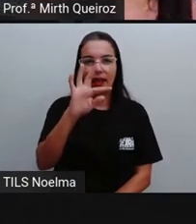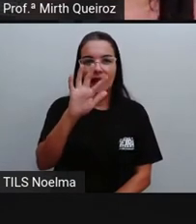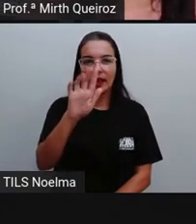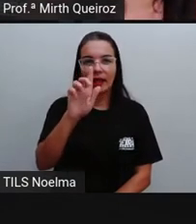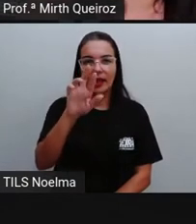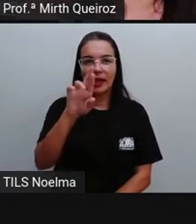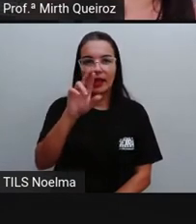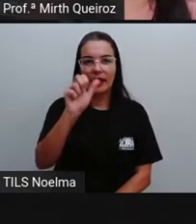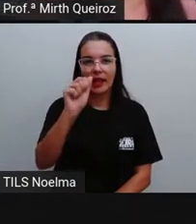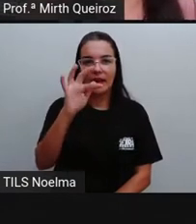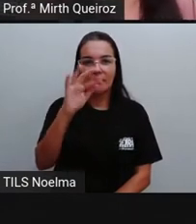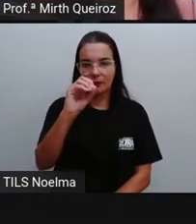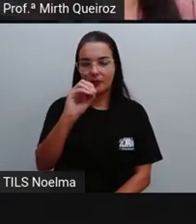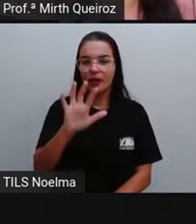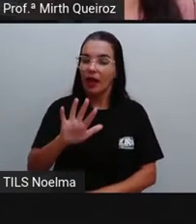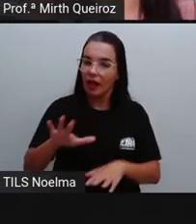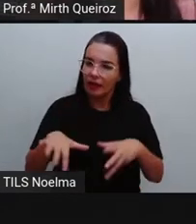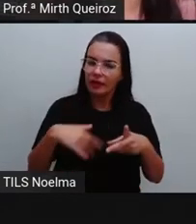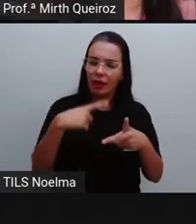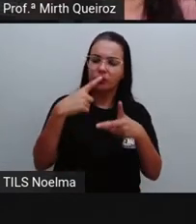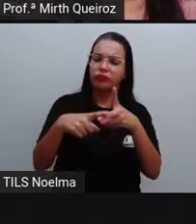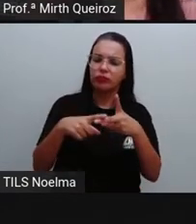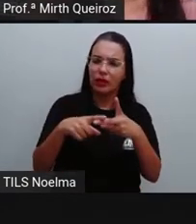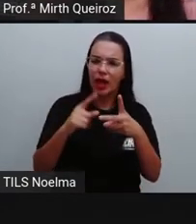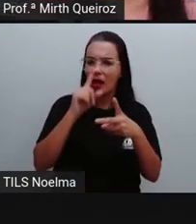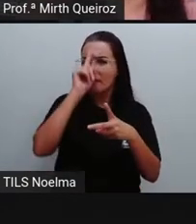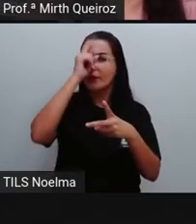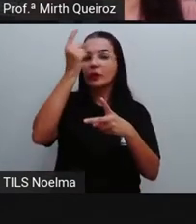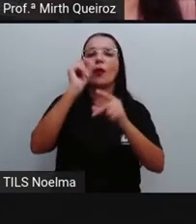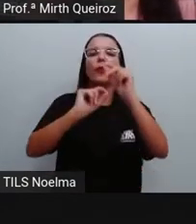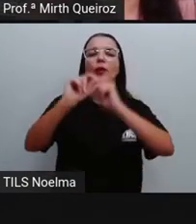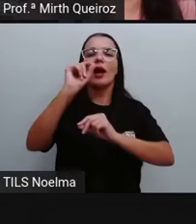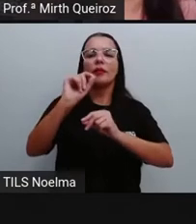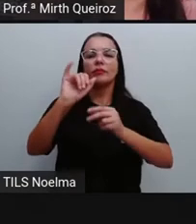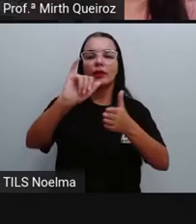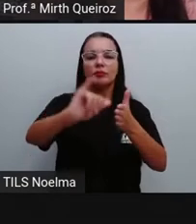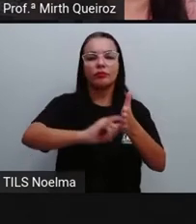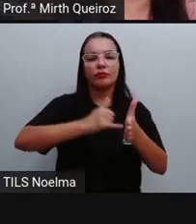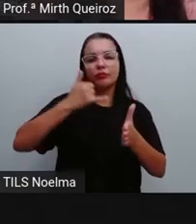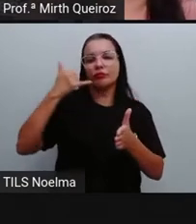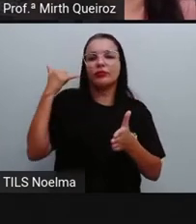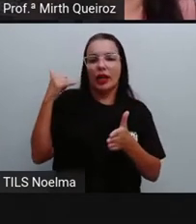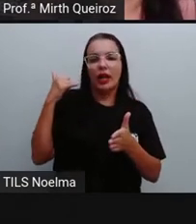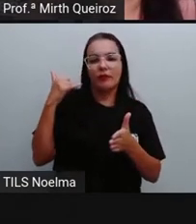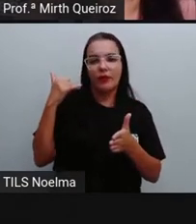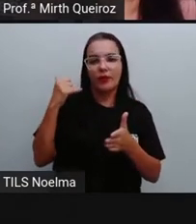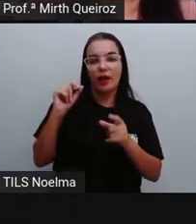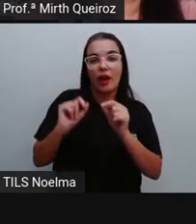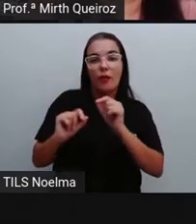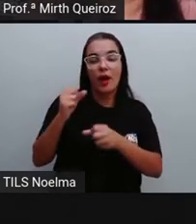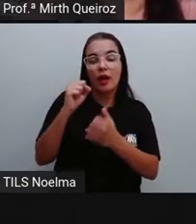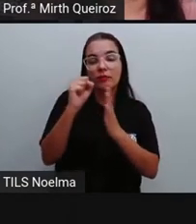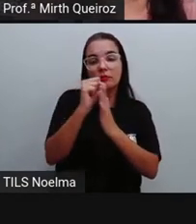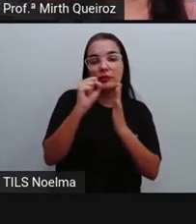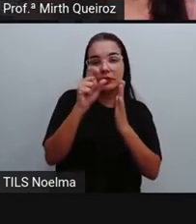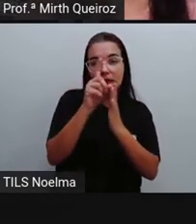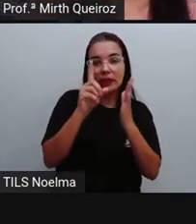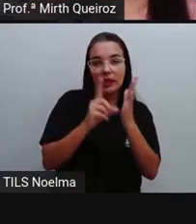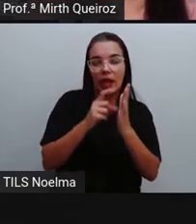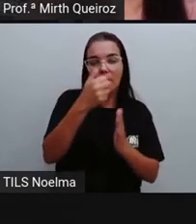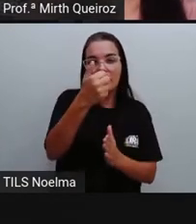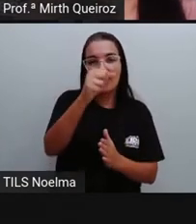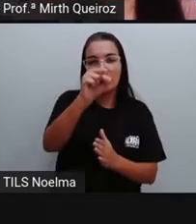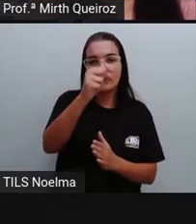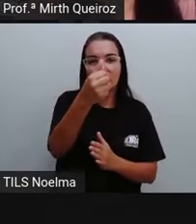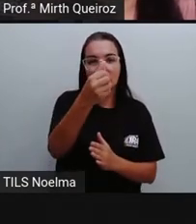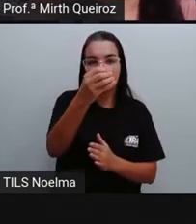Aí, posteriormente, nós tivemos aí a invenção do telefone. Ele foi inventado na década de 1860 por